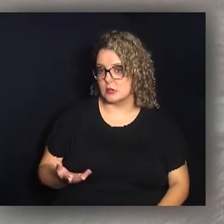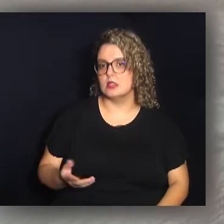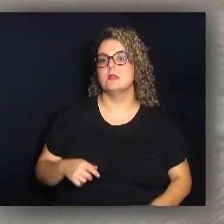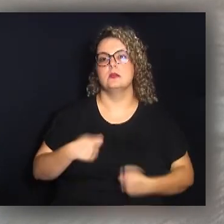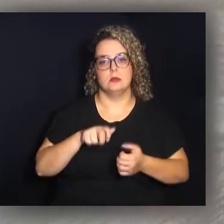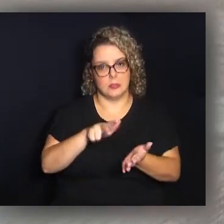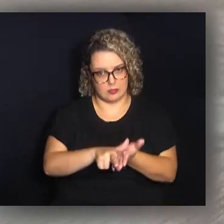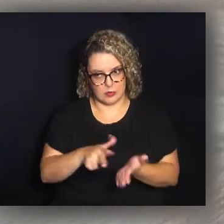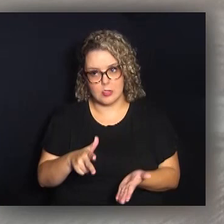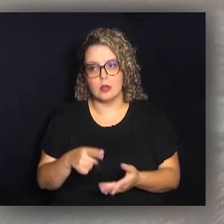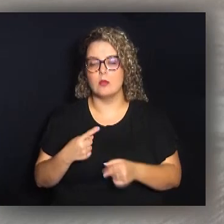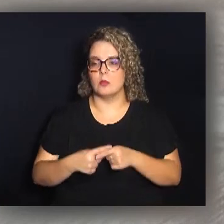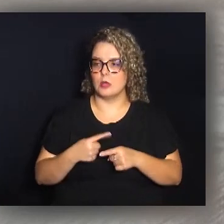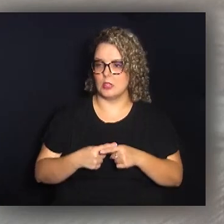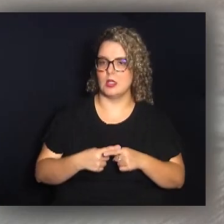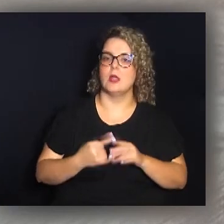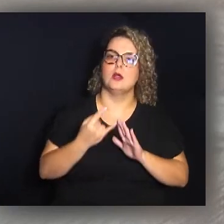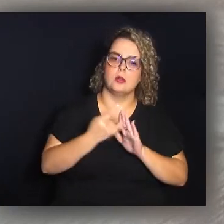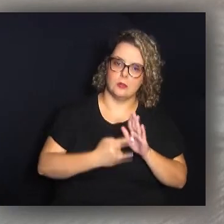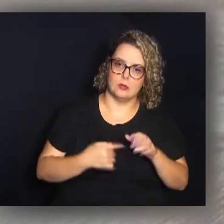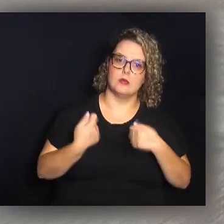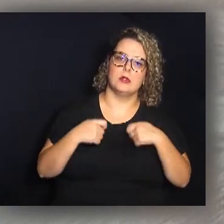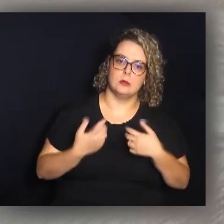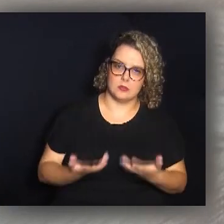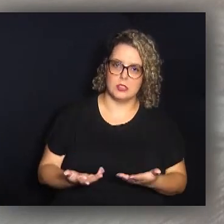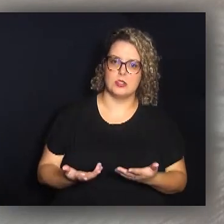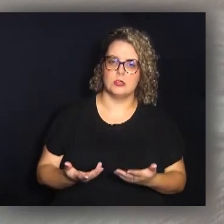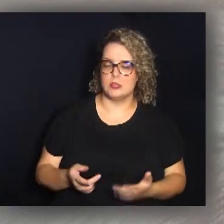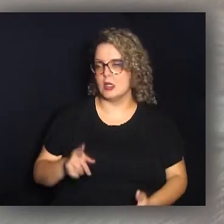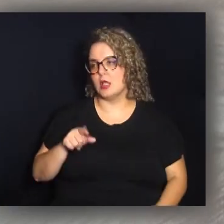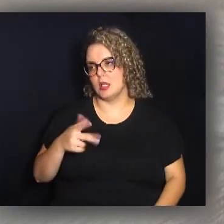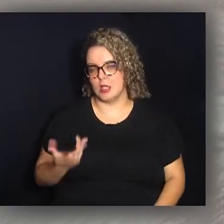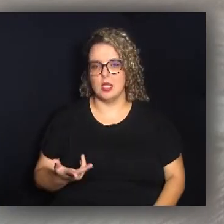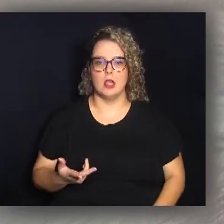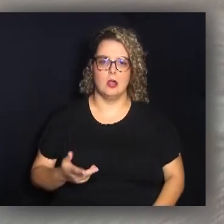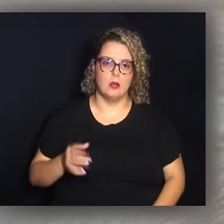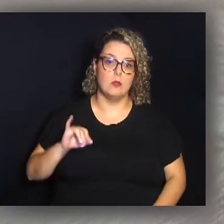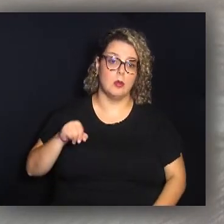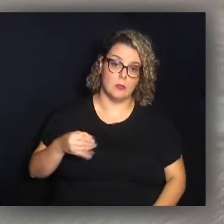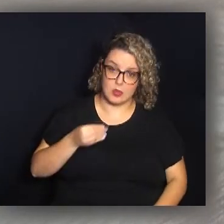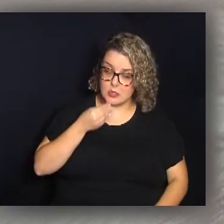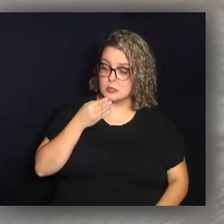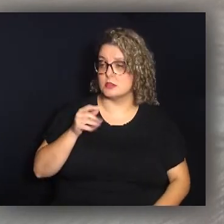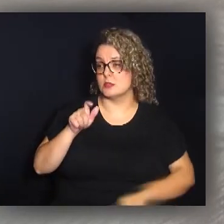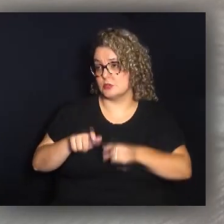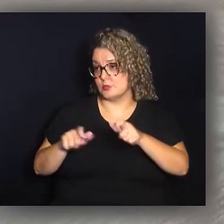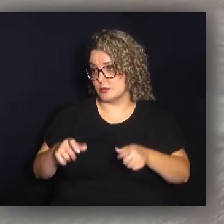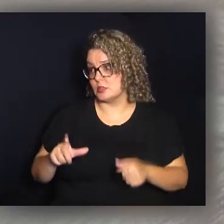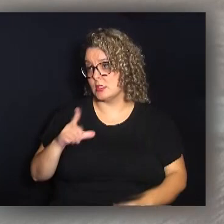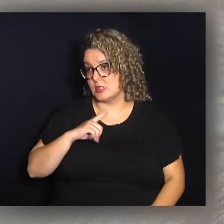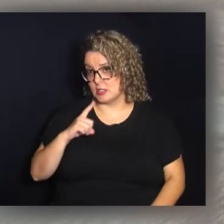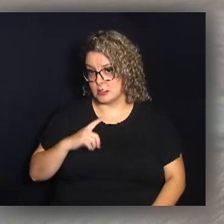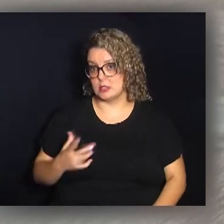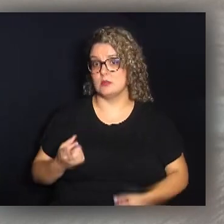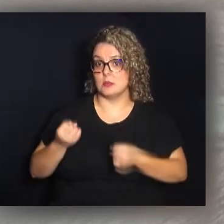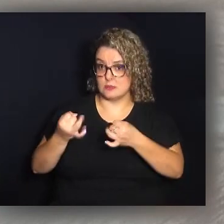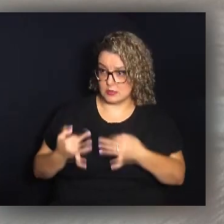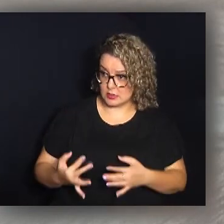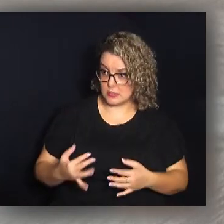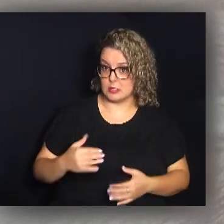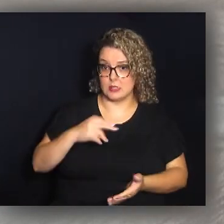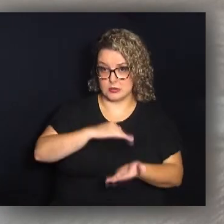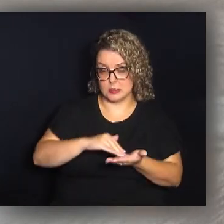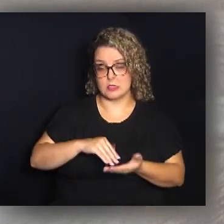tem 150. Então, tem que regularizar, porque a documentação é necessária. Então, é uma chance que a pessoa tem, é uma